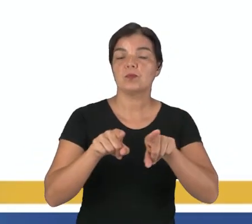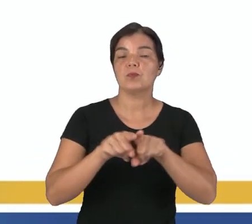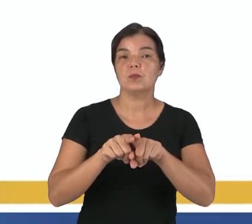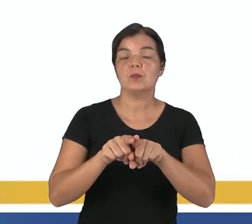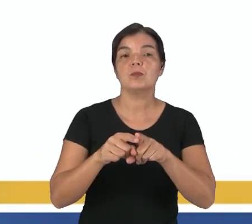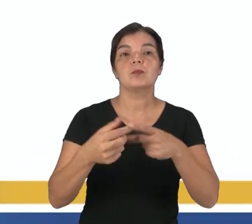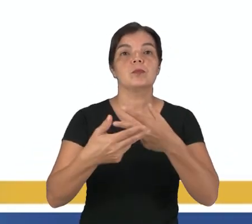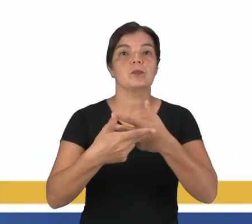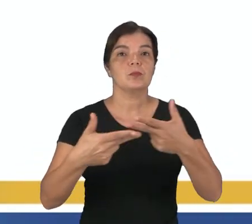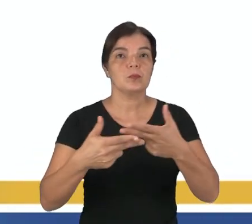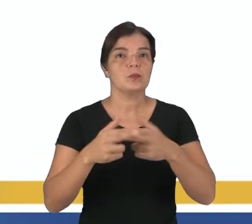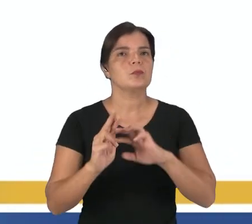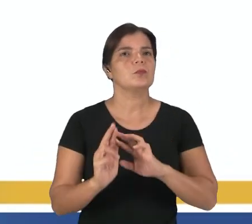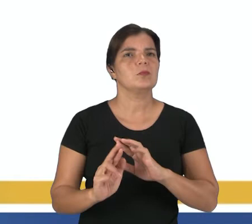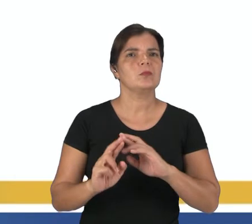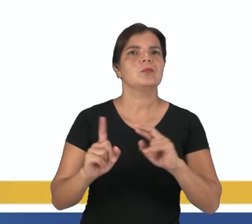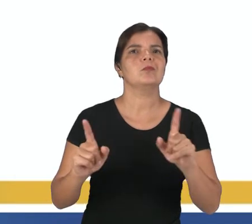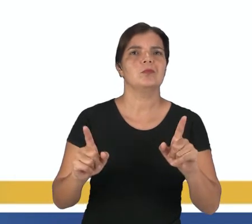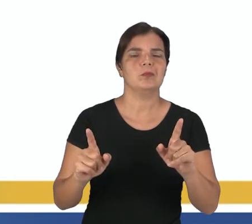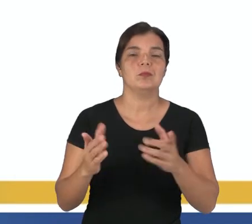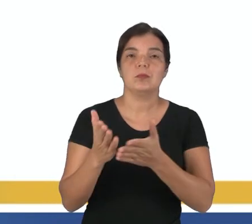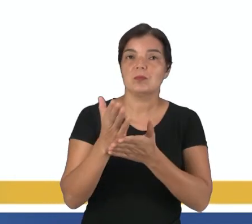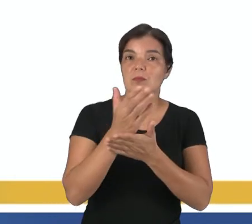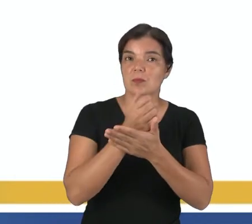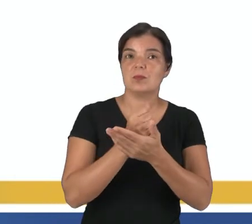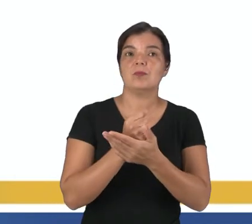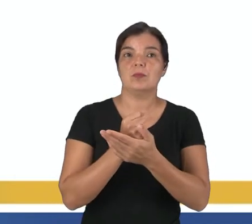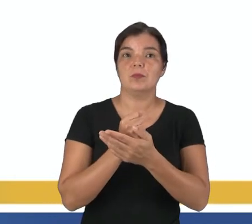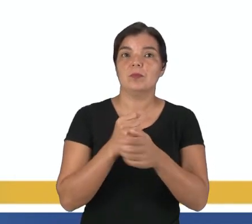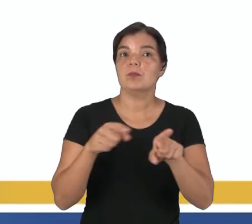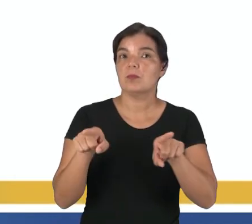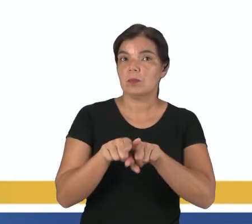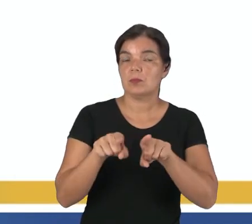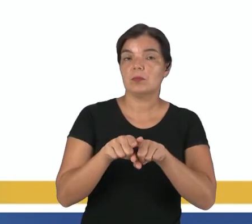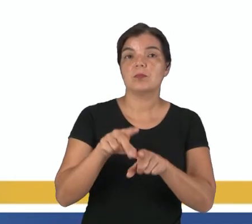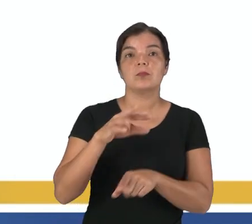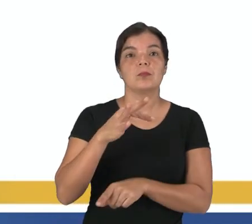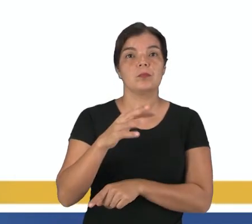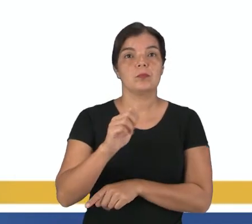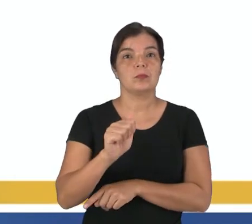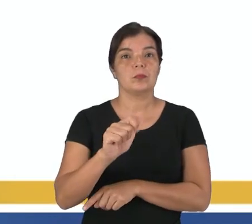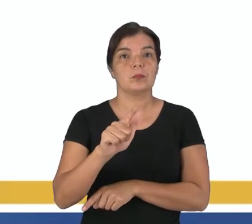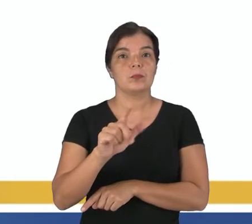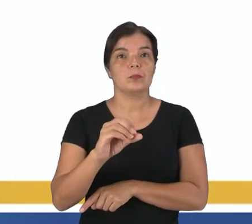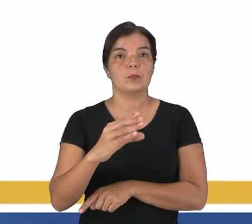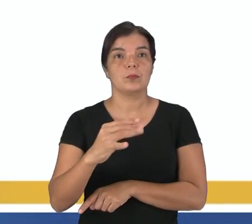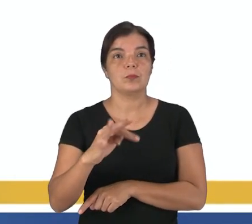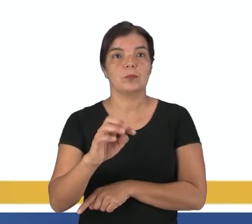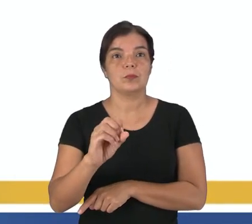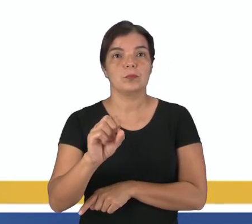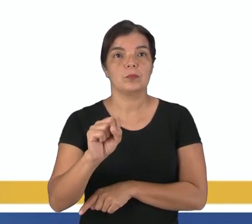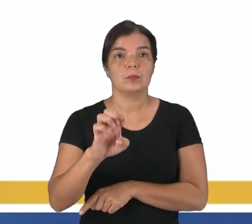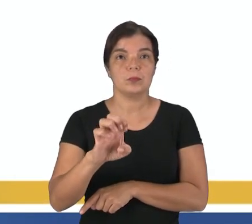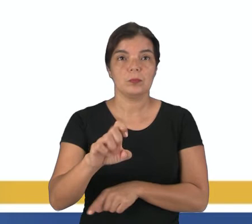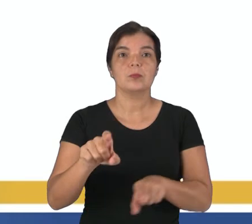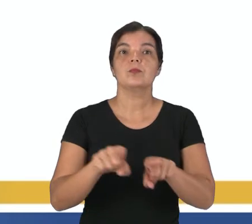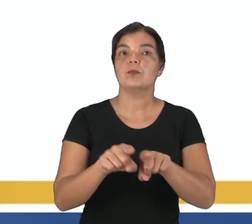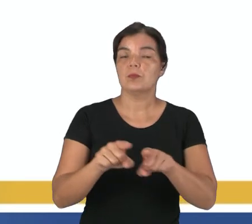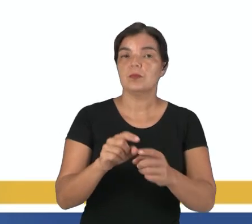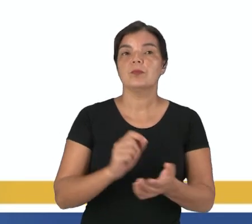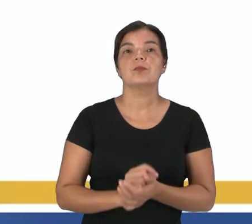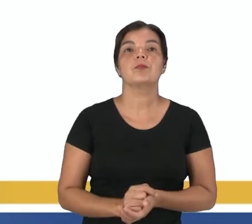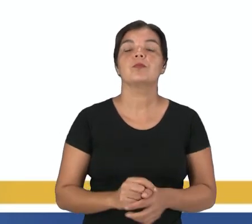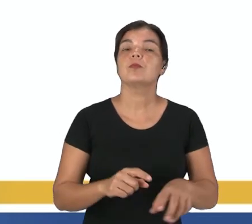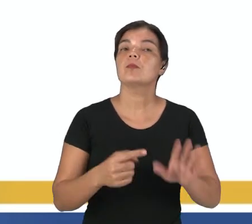começa a fazer protuberâncias, agarra essas células e leva para si. Isso é o que nós chamamos de fagocitose.